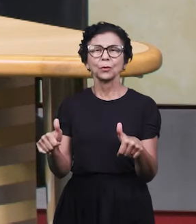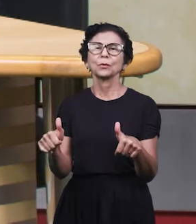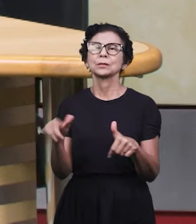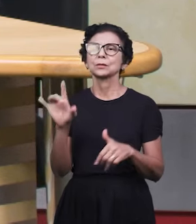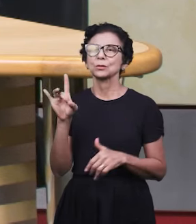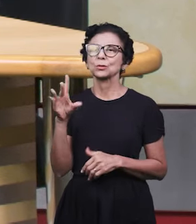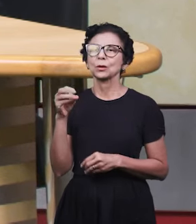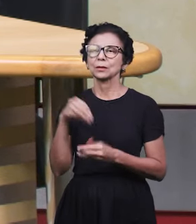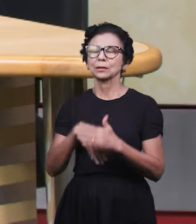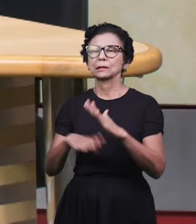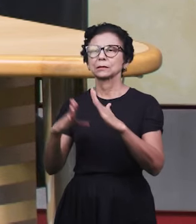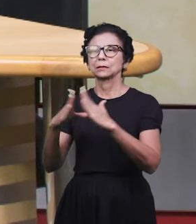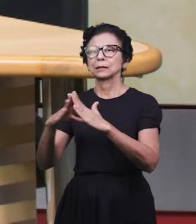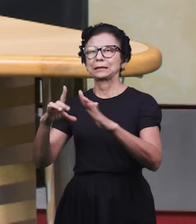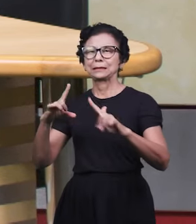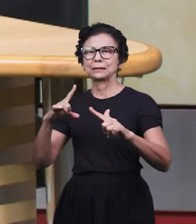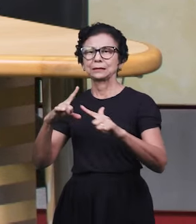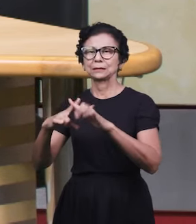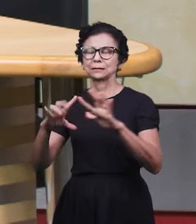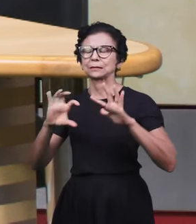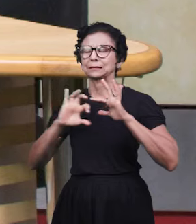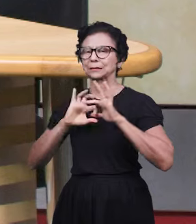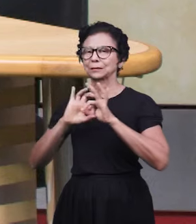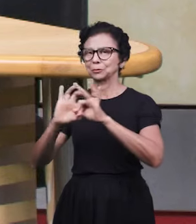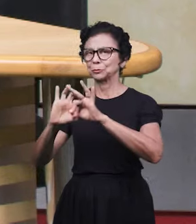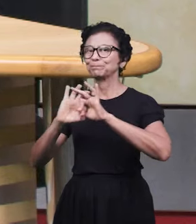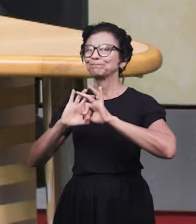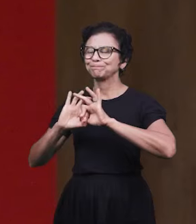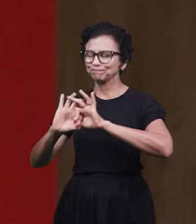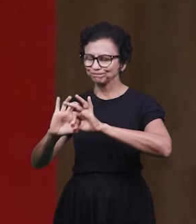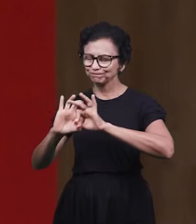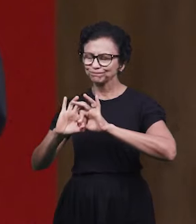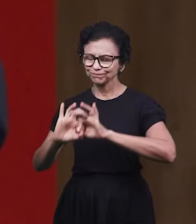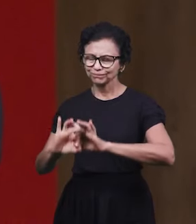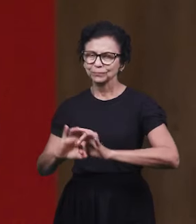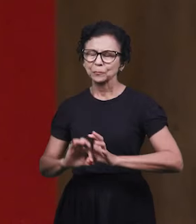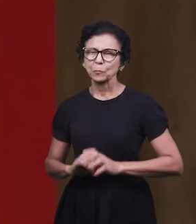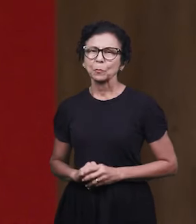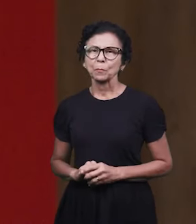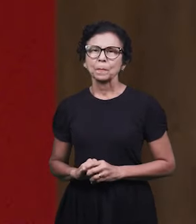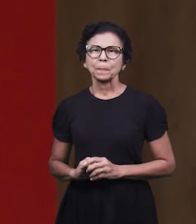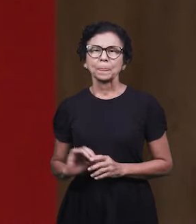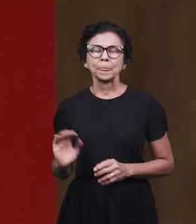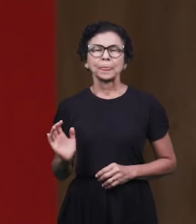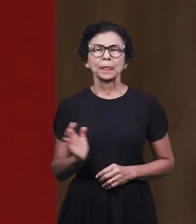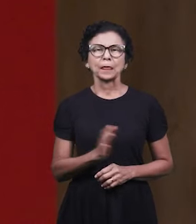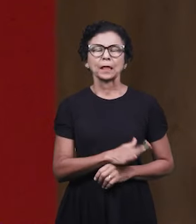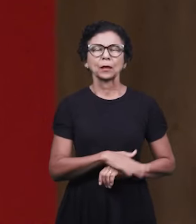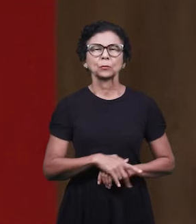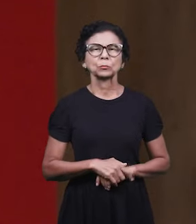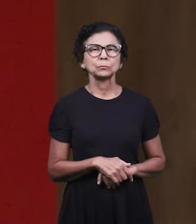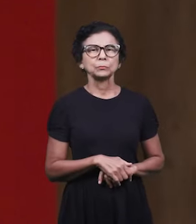culto presencial, na comunhão dos irmãos. Eu estava na igreja de Vila Velha 1